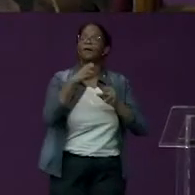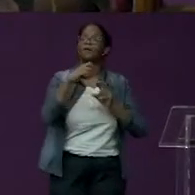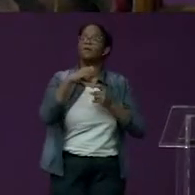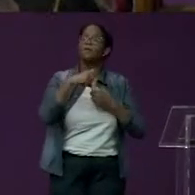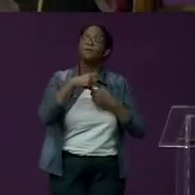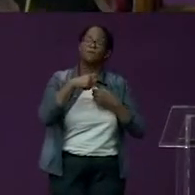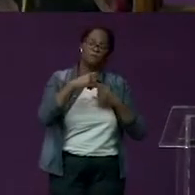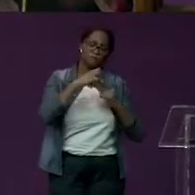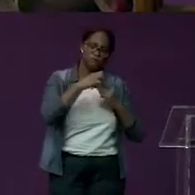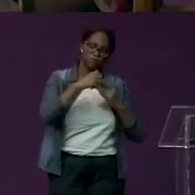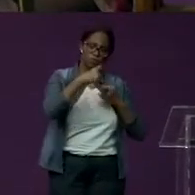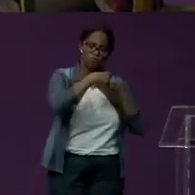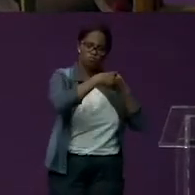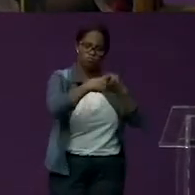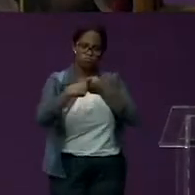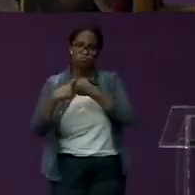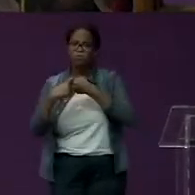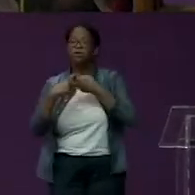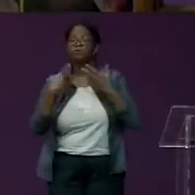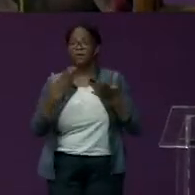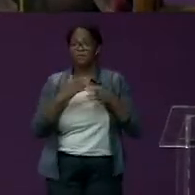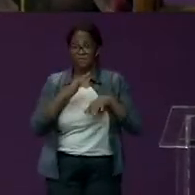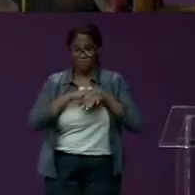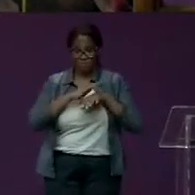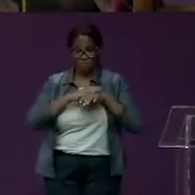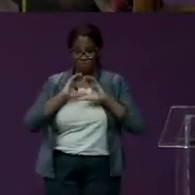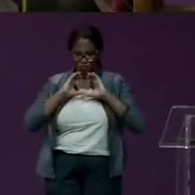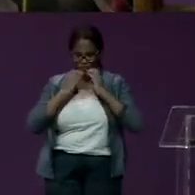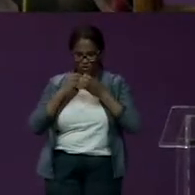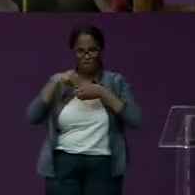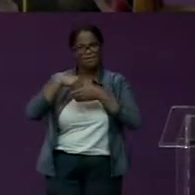Fundação? O próprio Congresso Interno é uma.